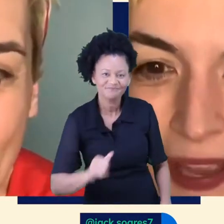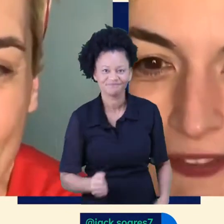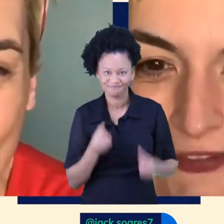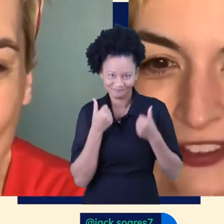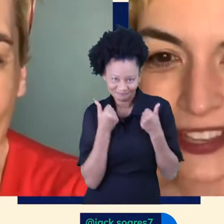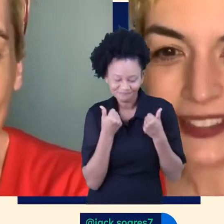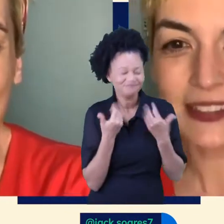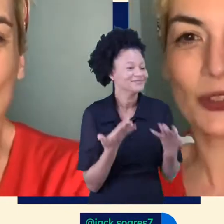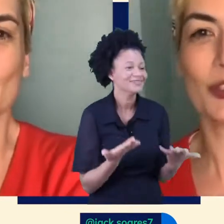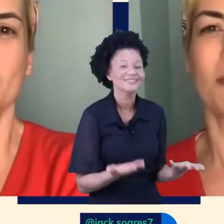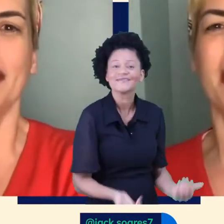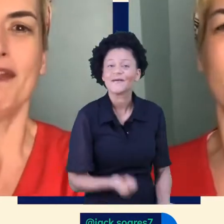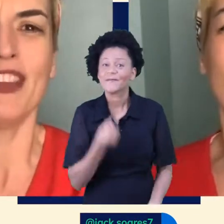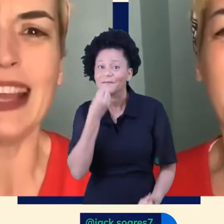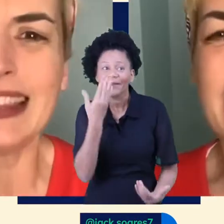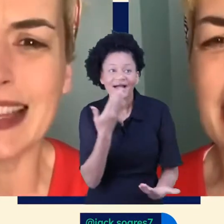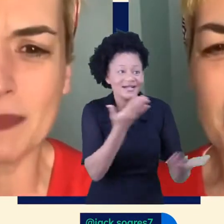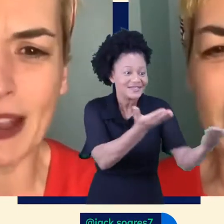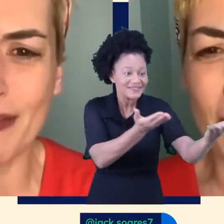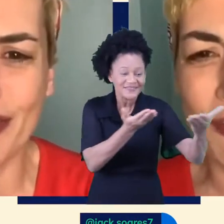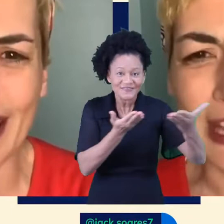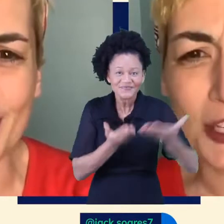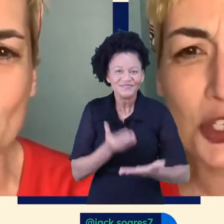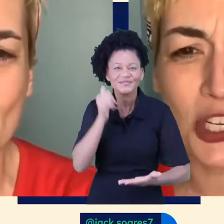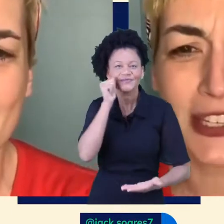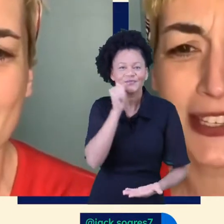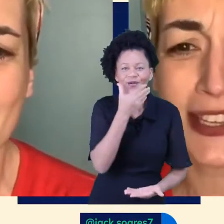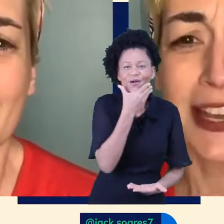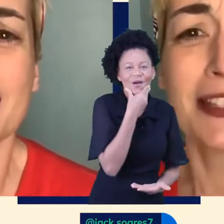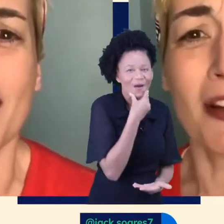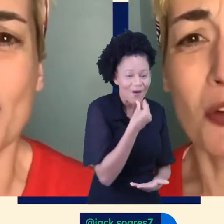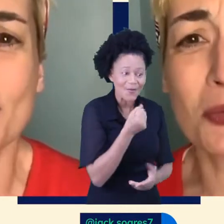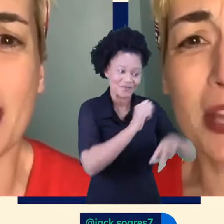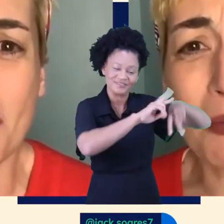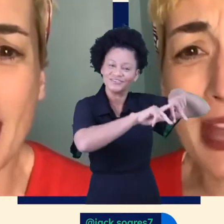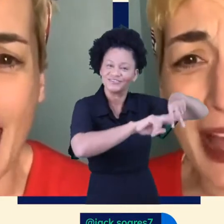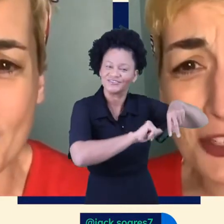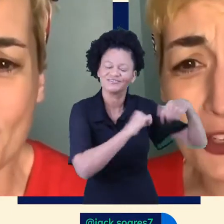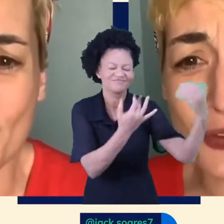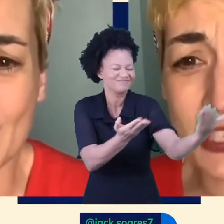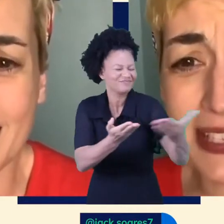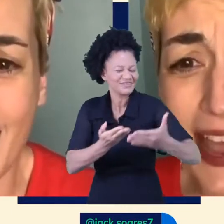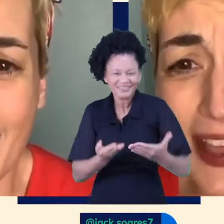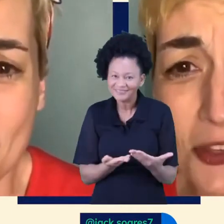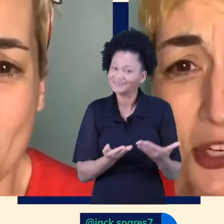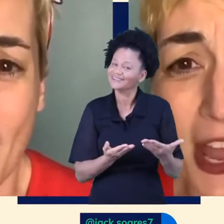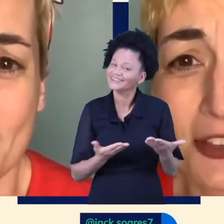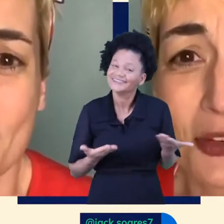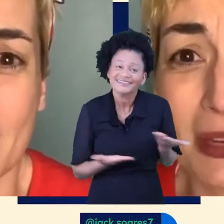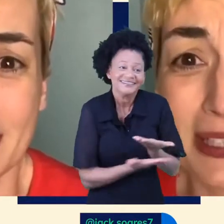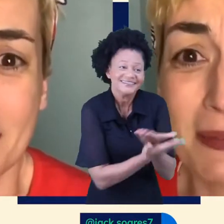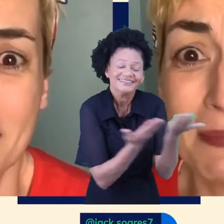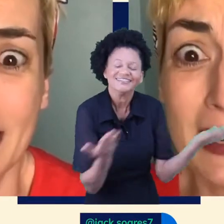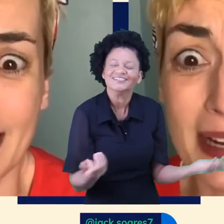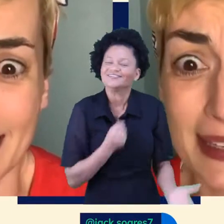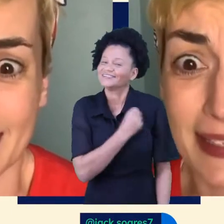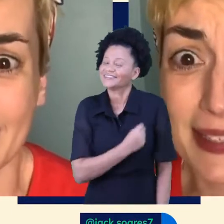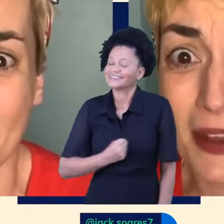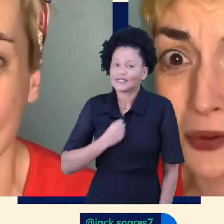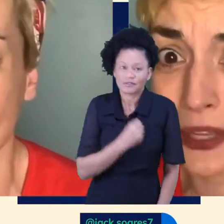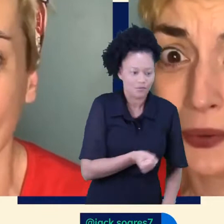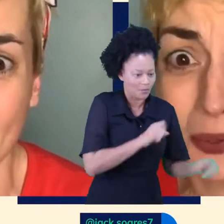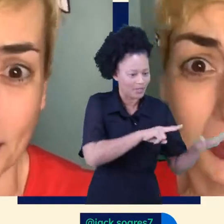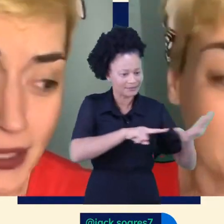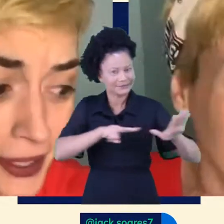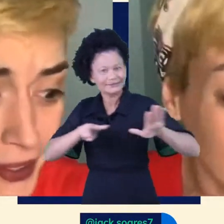Muito bem-vindos, bem-vindas, bem-vindes! Estava com saudade de vocês, gente! Uma semana